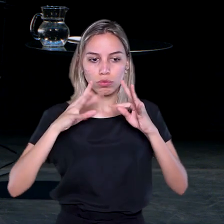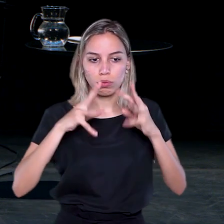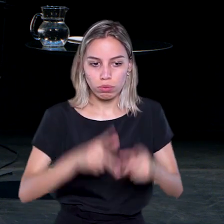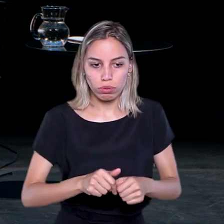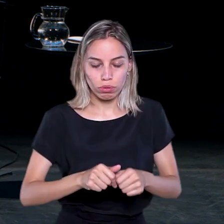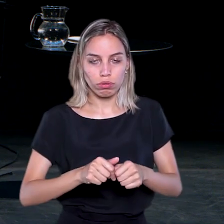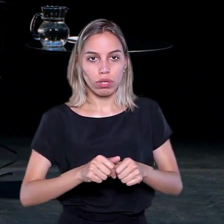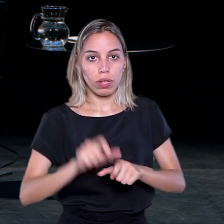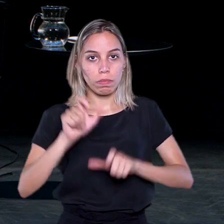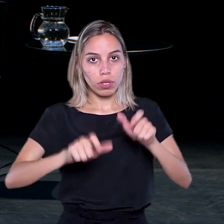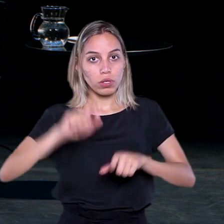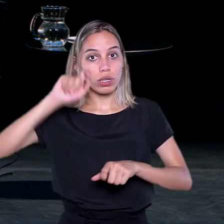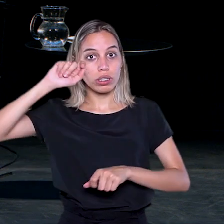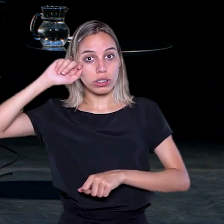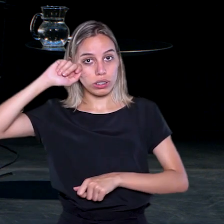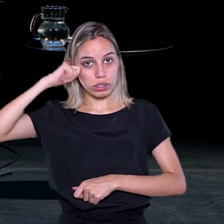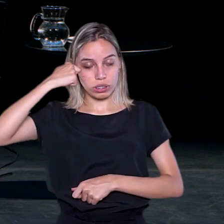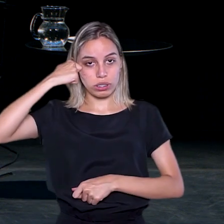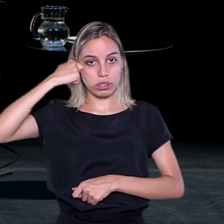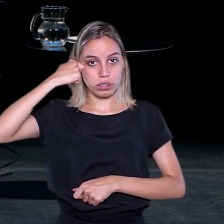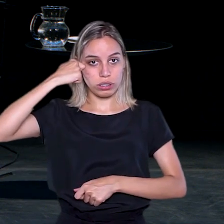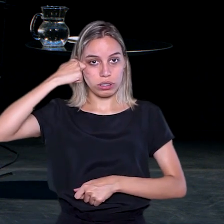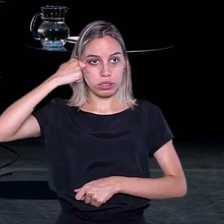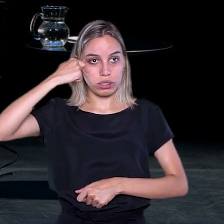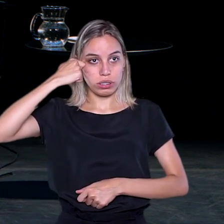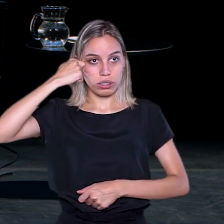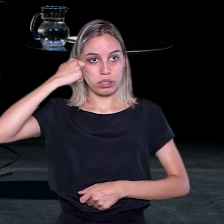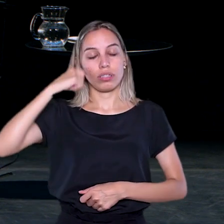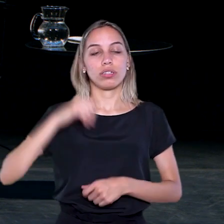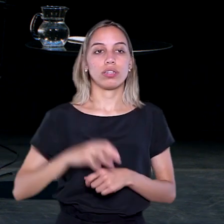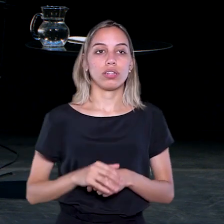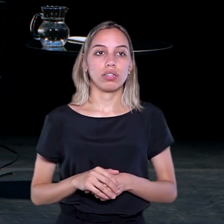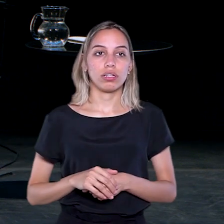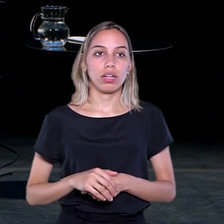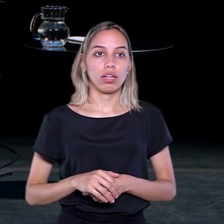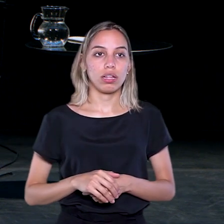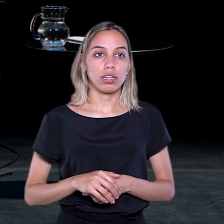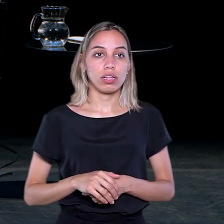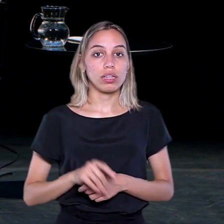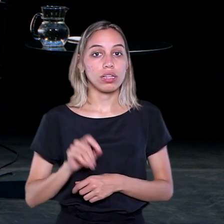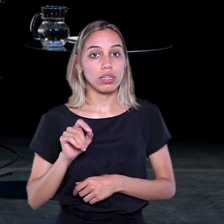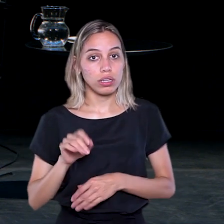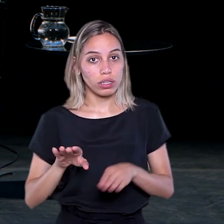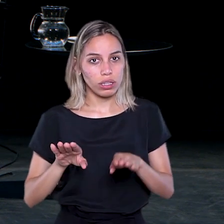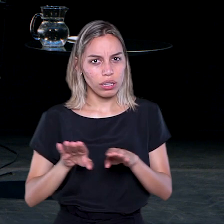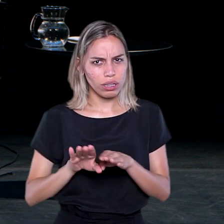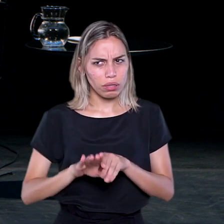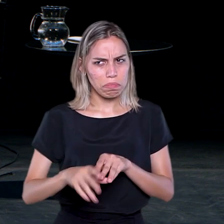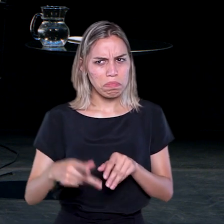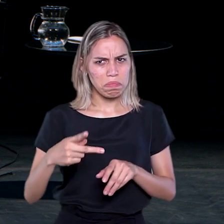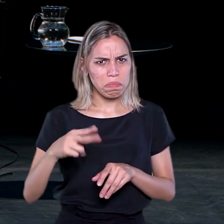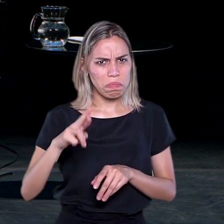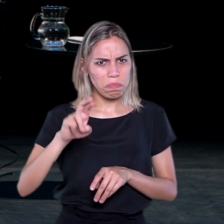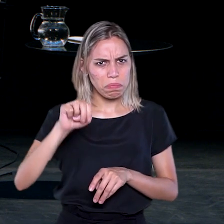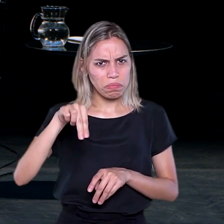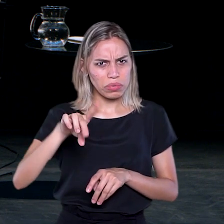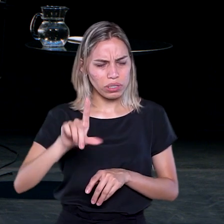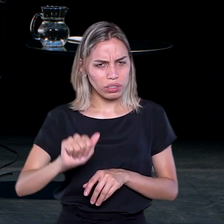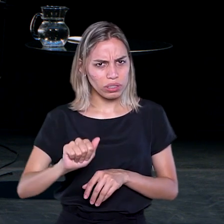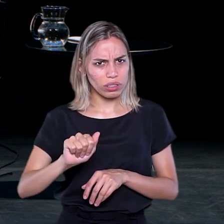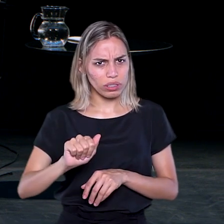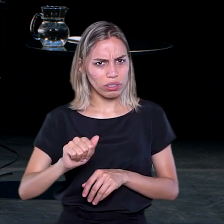pessoas negras escravizadas de frequentarem as escolas, salvo prendas domésticas. Você fala, prendas domésticas?